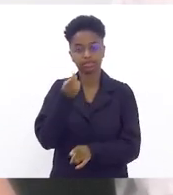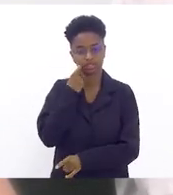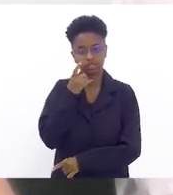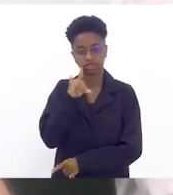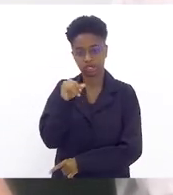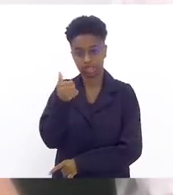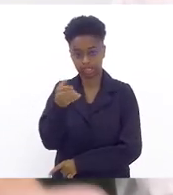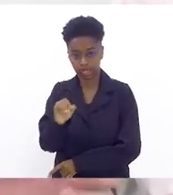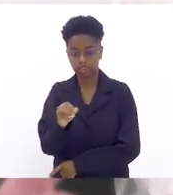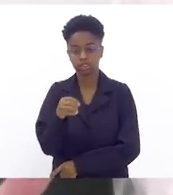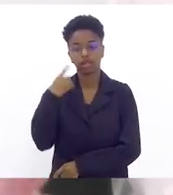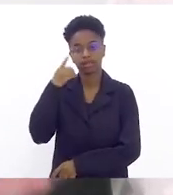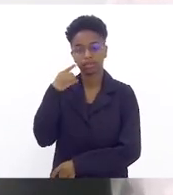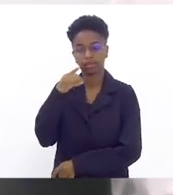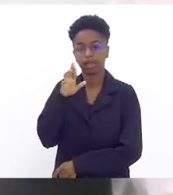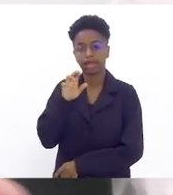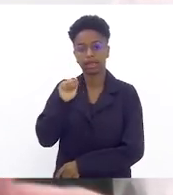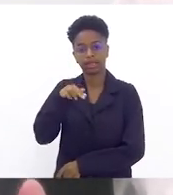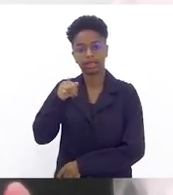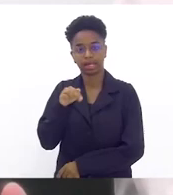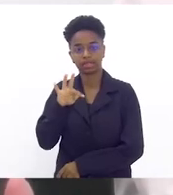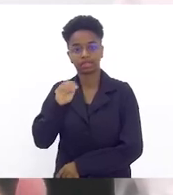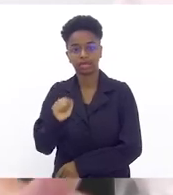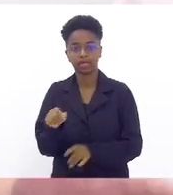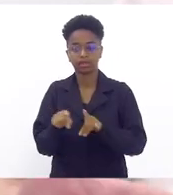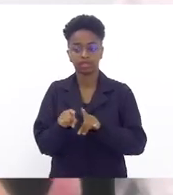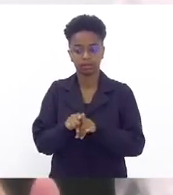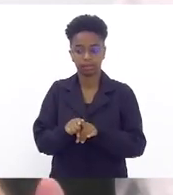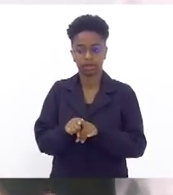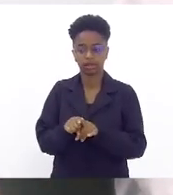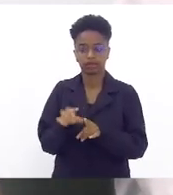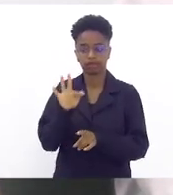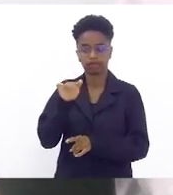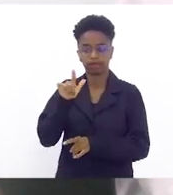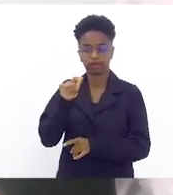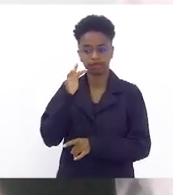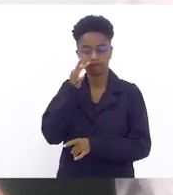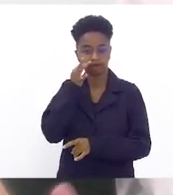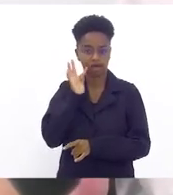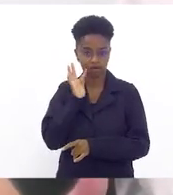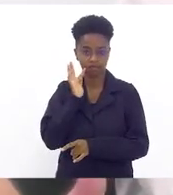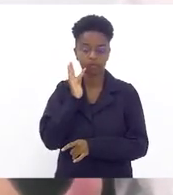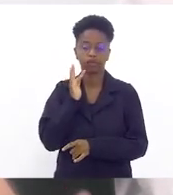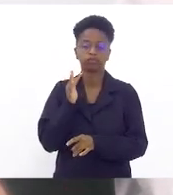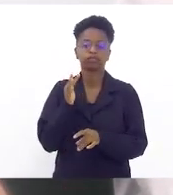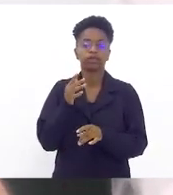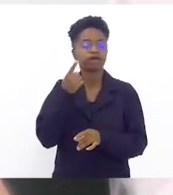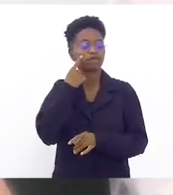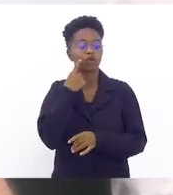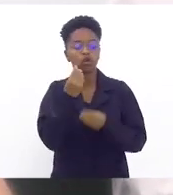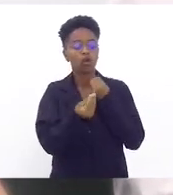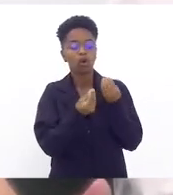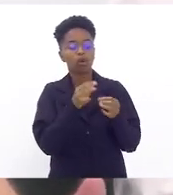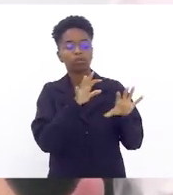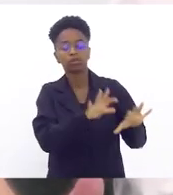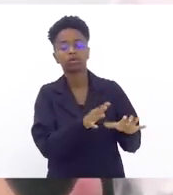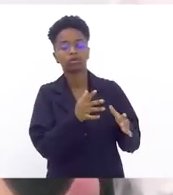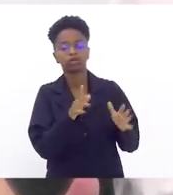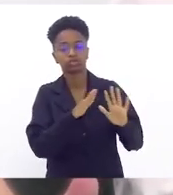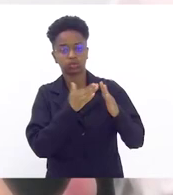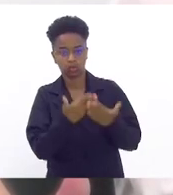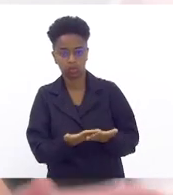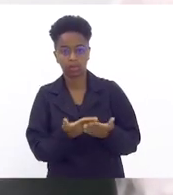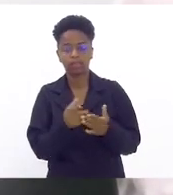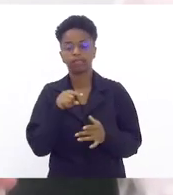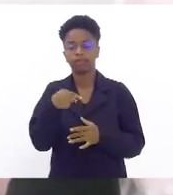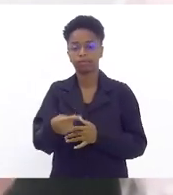10 os deputados Renata Souza e Flávio Serafim oficial ao governo do estado da situação da escola nesse mesmo dia